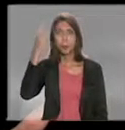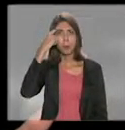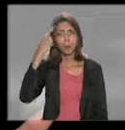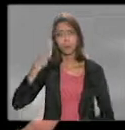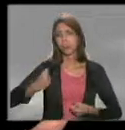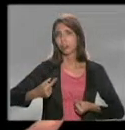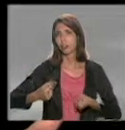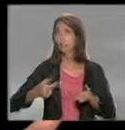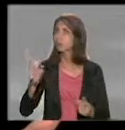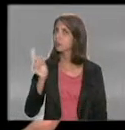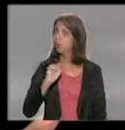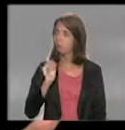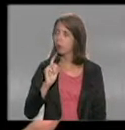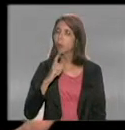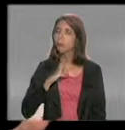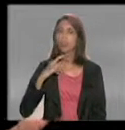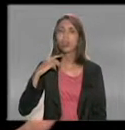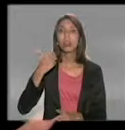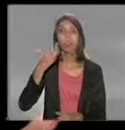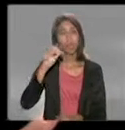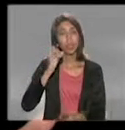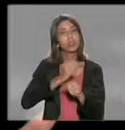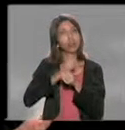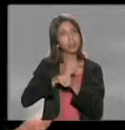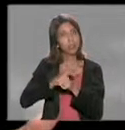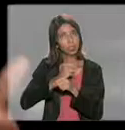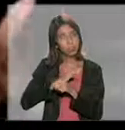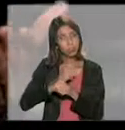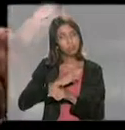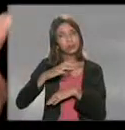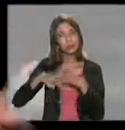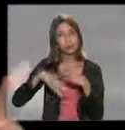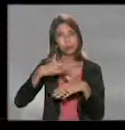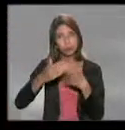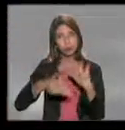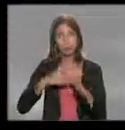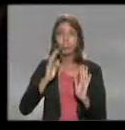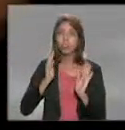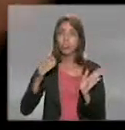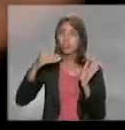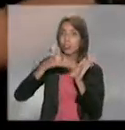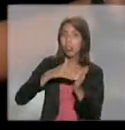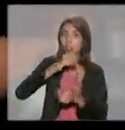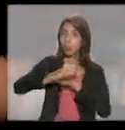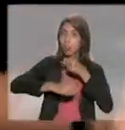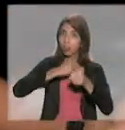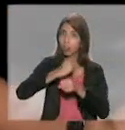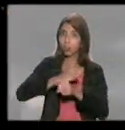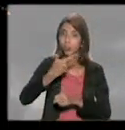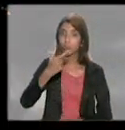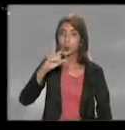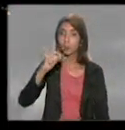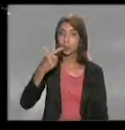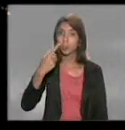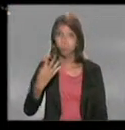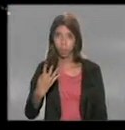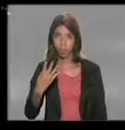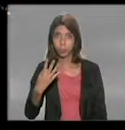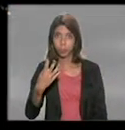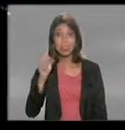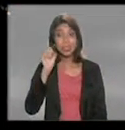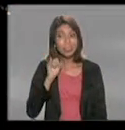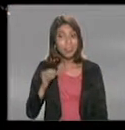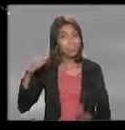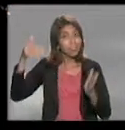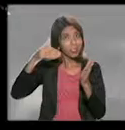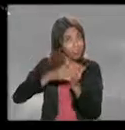de 2014, né? E muitos pensam que essa lei é eterna, ela não é. Ela tem uma trajetória de 10 anos, ela já está correndo